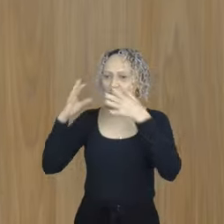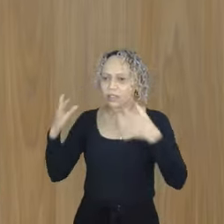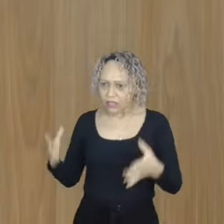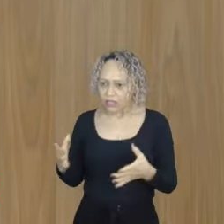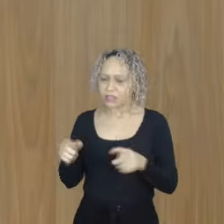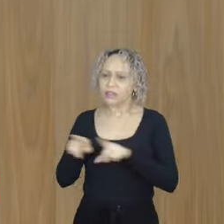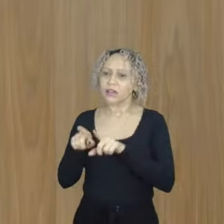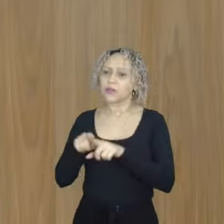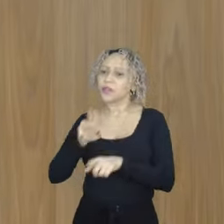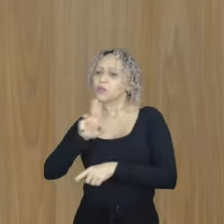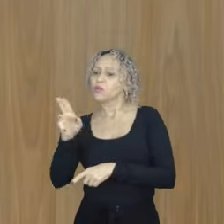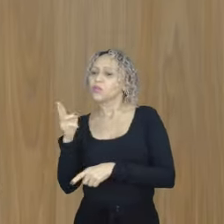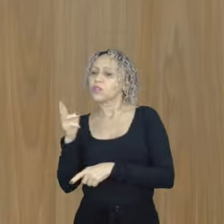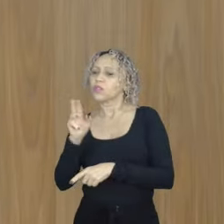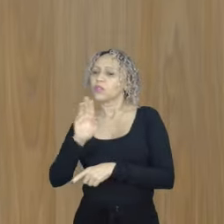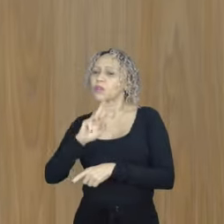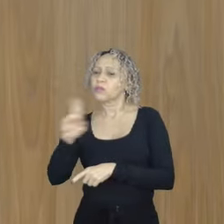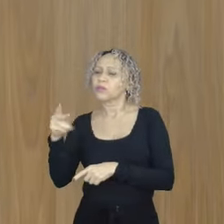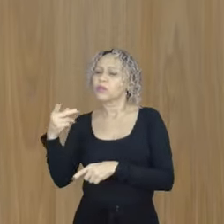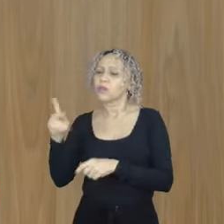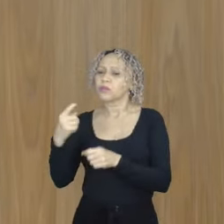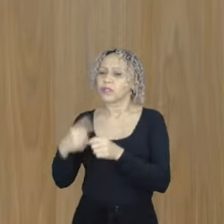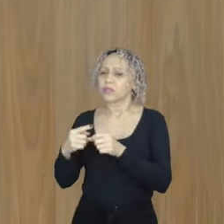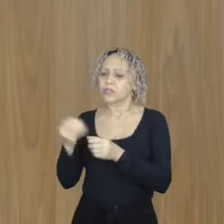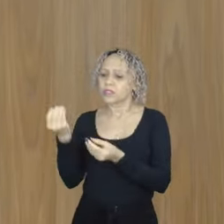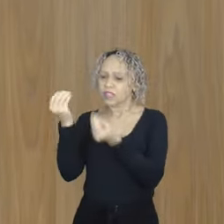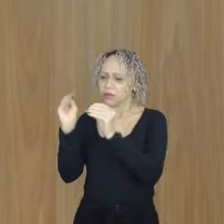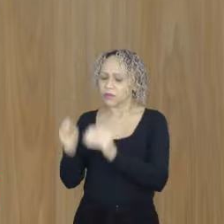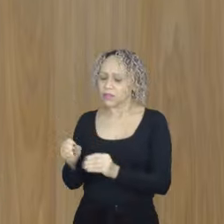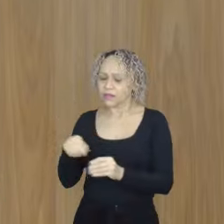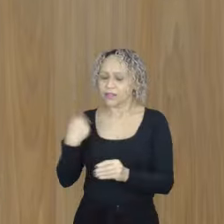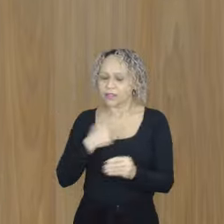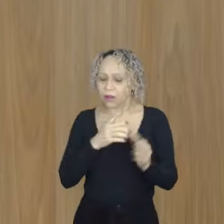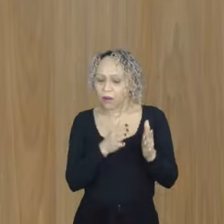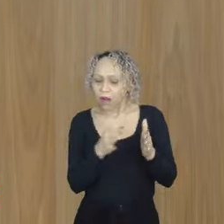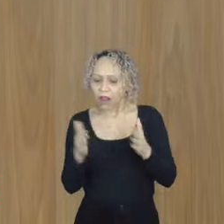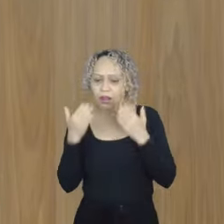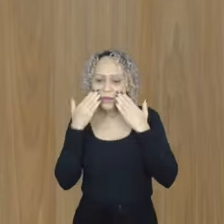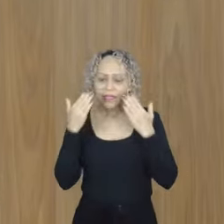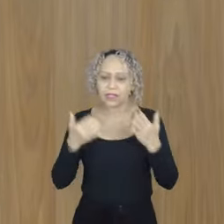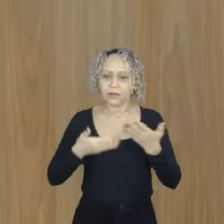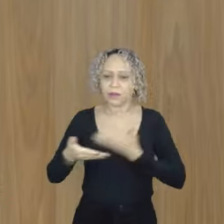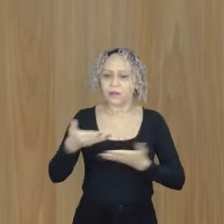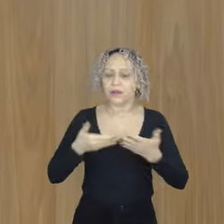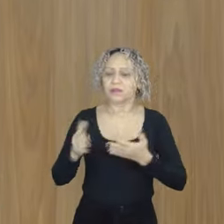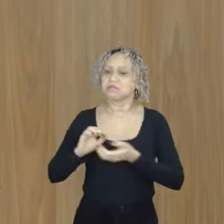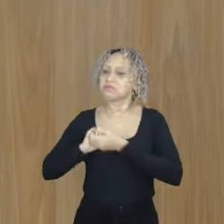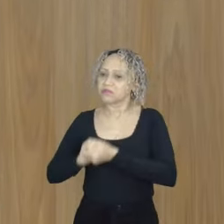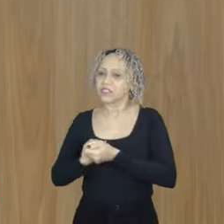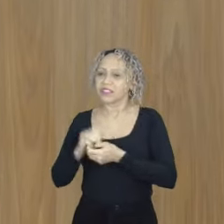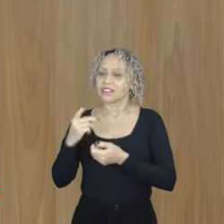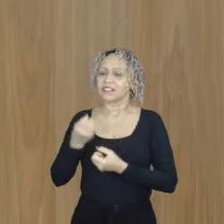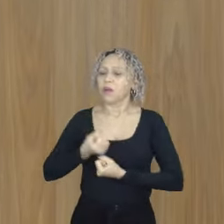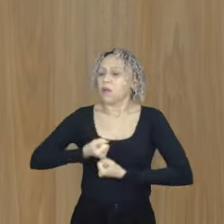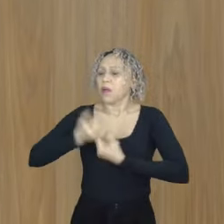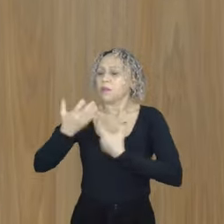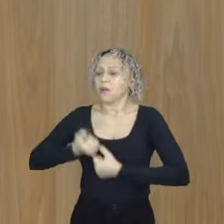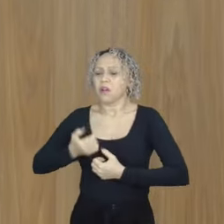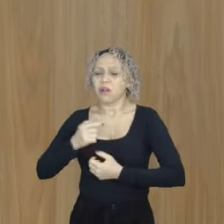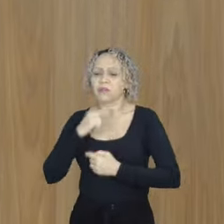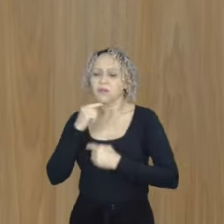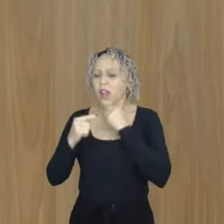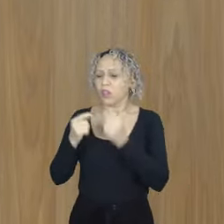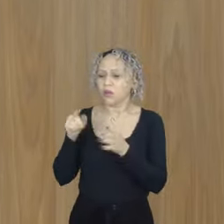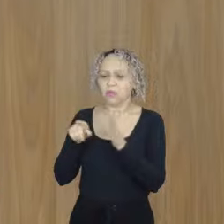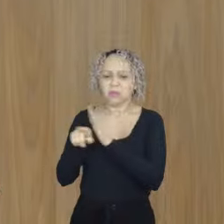Deixa também seu nome, o nome da sua cidade, para a gente ir conversando aqui ao longo do jornal. Você pode deixar sua saudação, seu desabafo, sua dúvida,